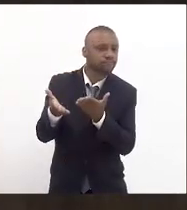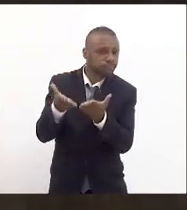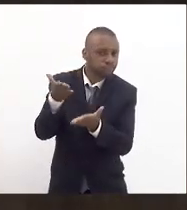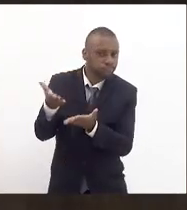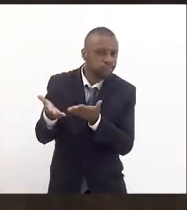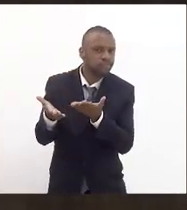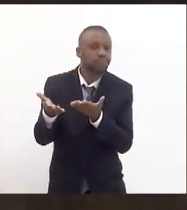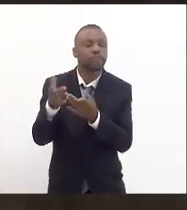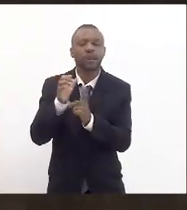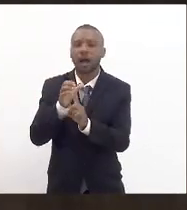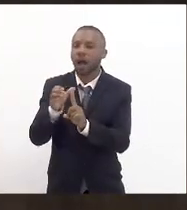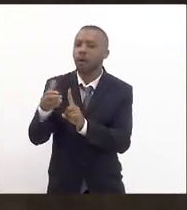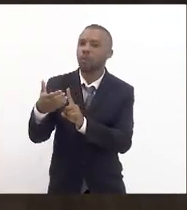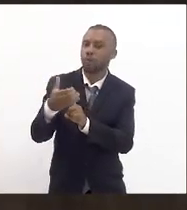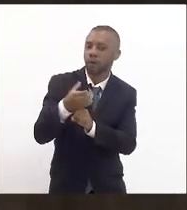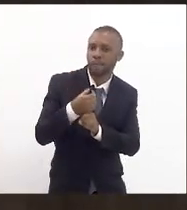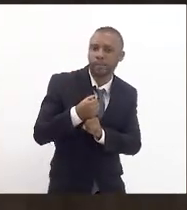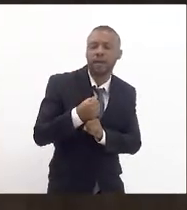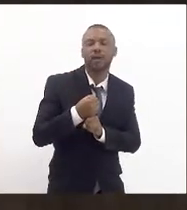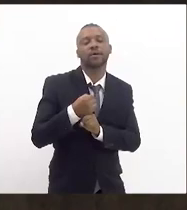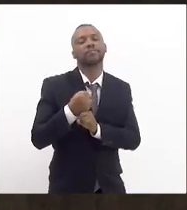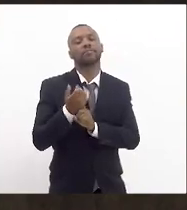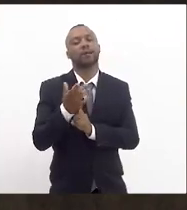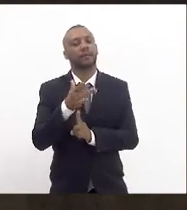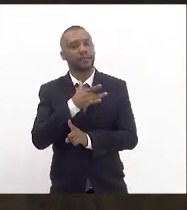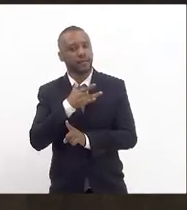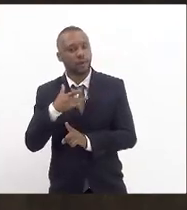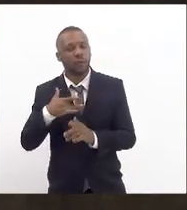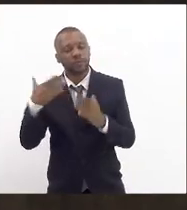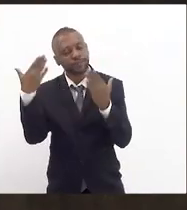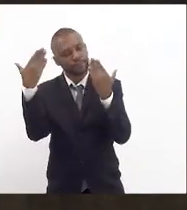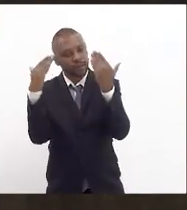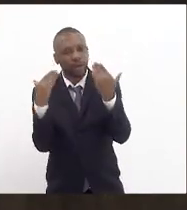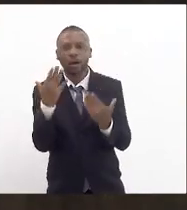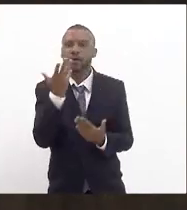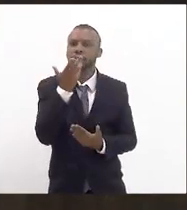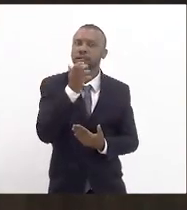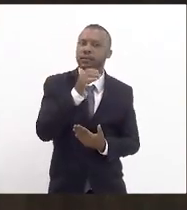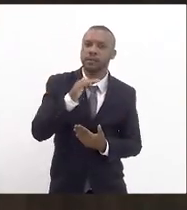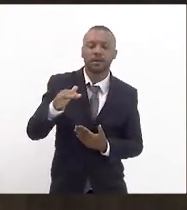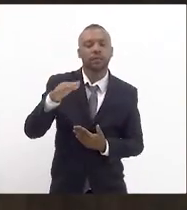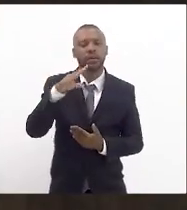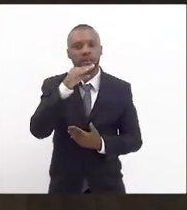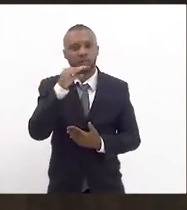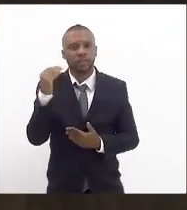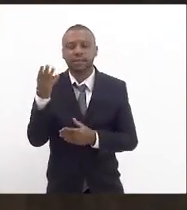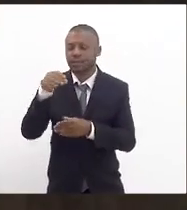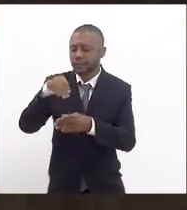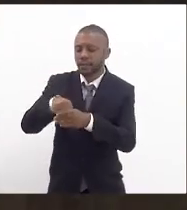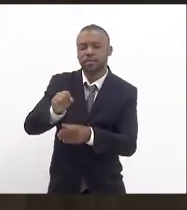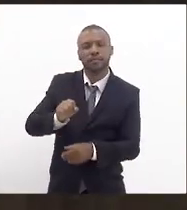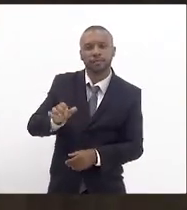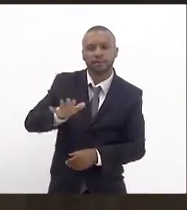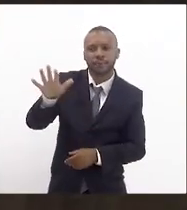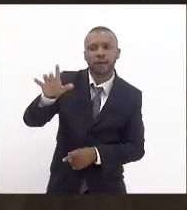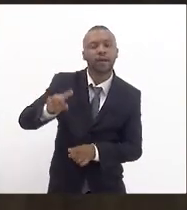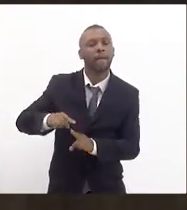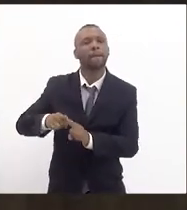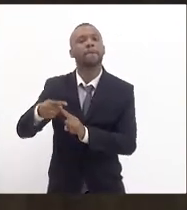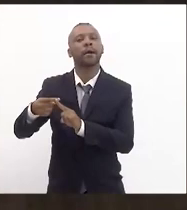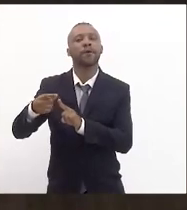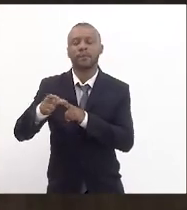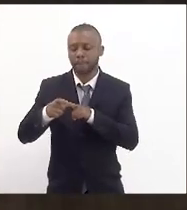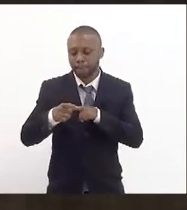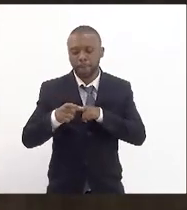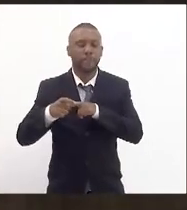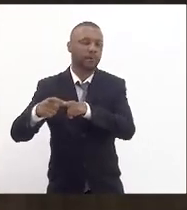enfim, acolhimento à saúde mental de crianças e adolescentes dentro das favelas e periferias. São essas mesmas